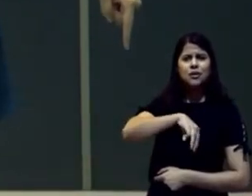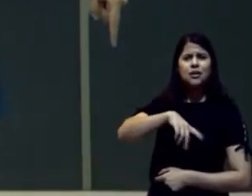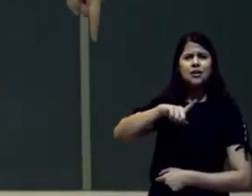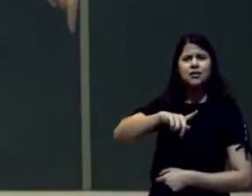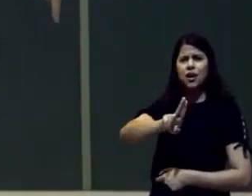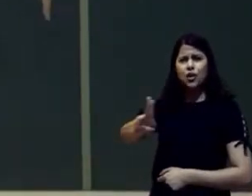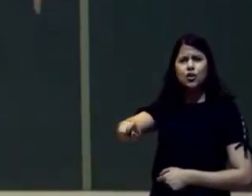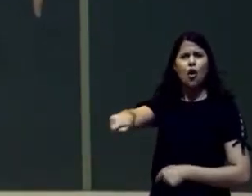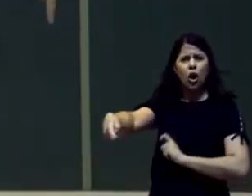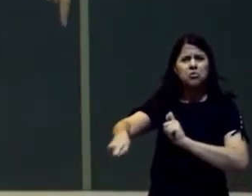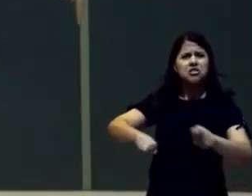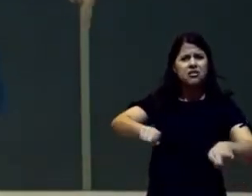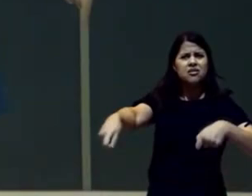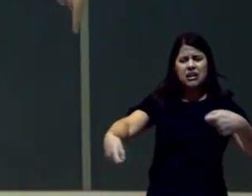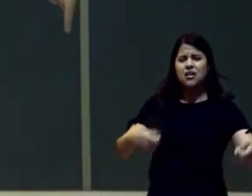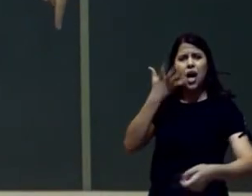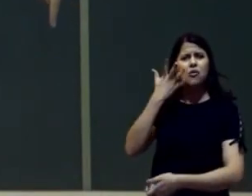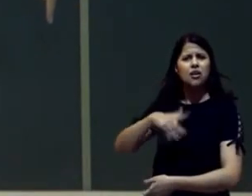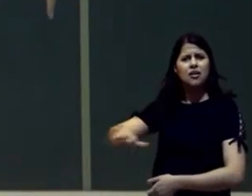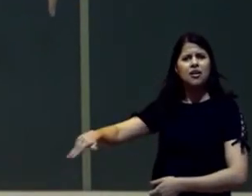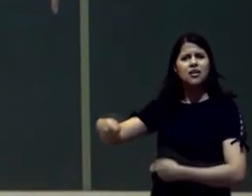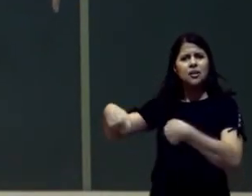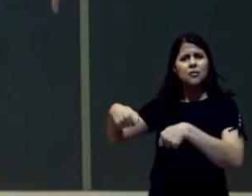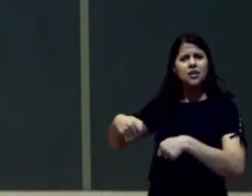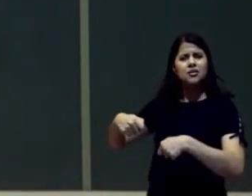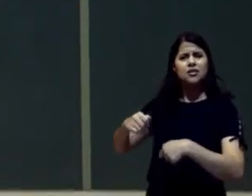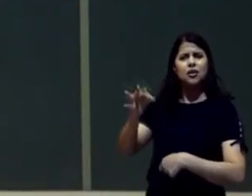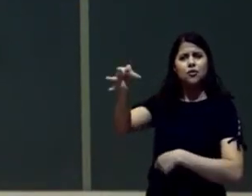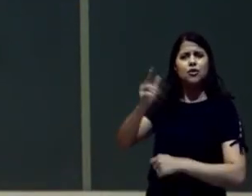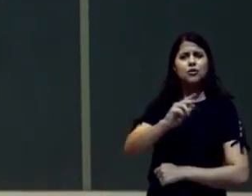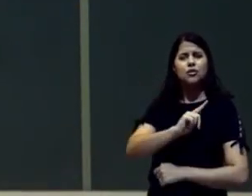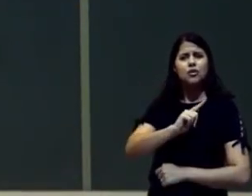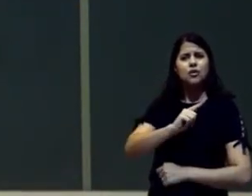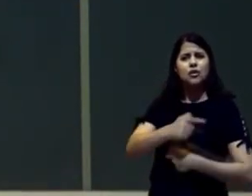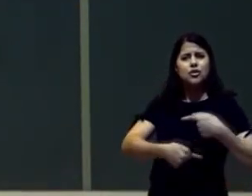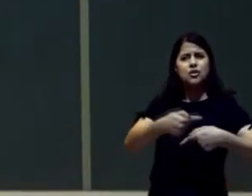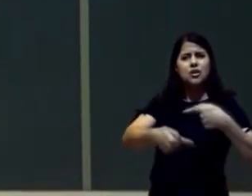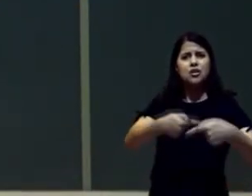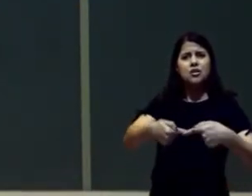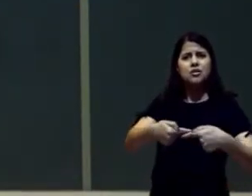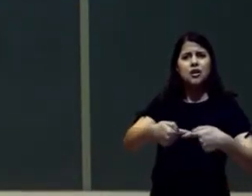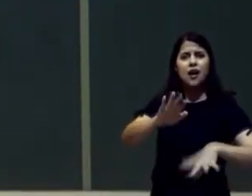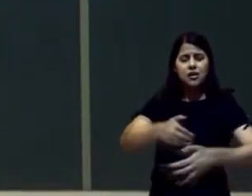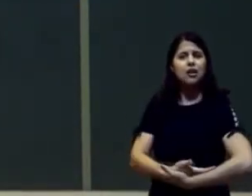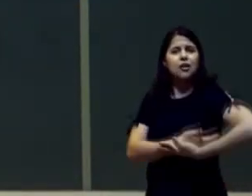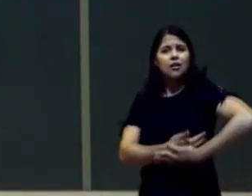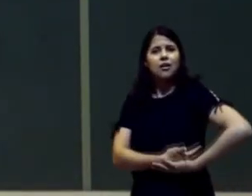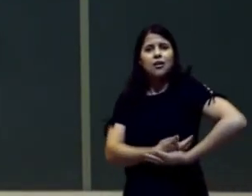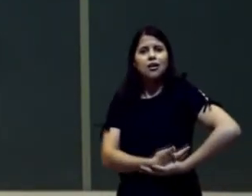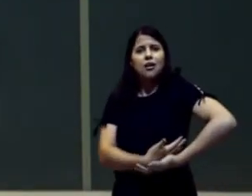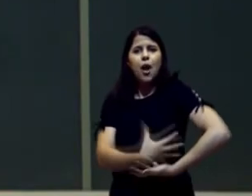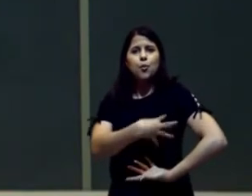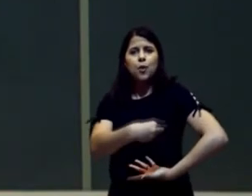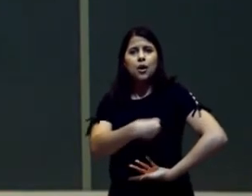Jonatas, Ayla. Há uma próxima geração de missionários que está vindo aí e eles têm nome, eles estão no nosso colo, eles estão sendo amamentados